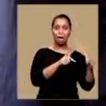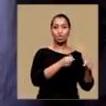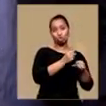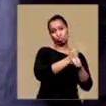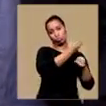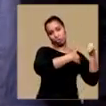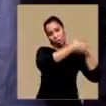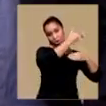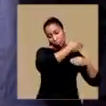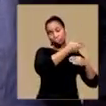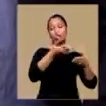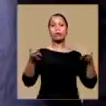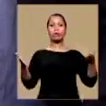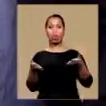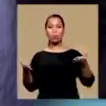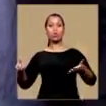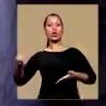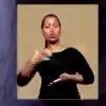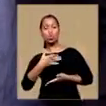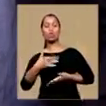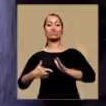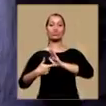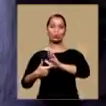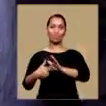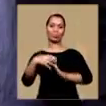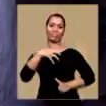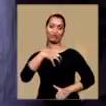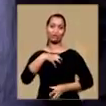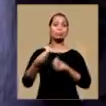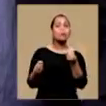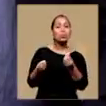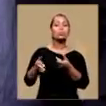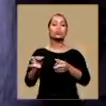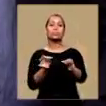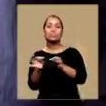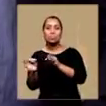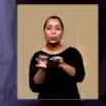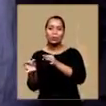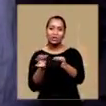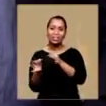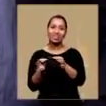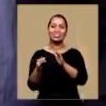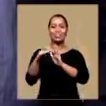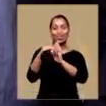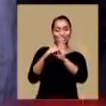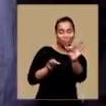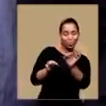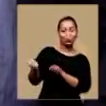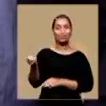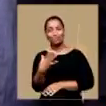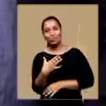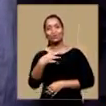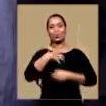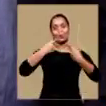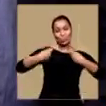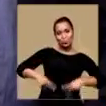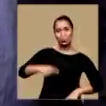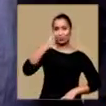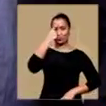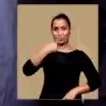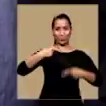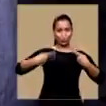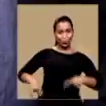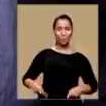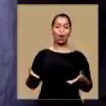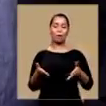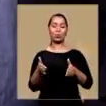trabalho de alguns anos atrás e esse novo cenário e como a gente deve se reorganizar, um novo planejamento, uma nova postura, um novo